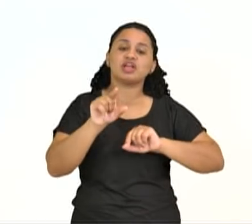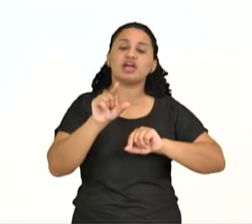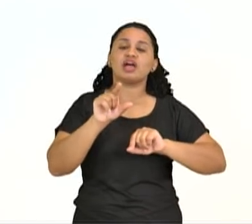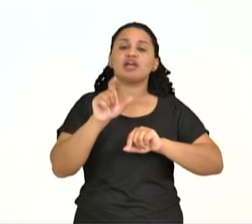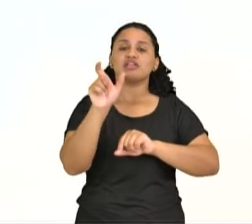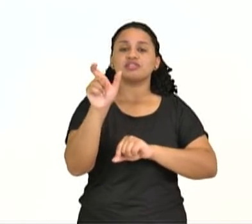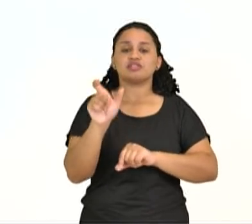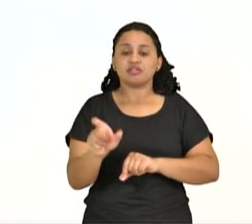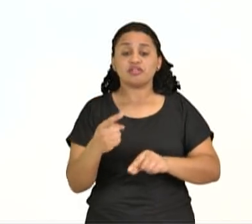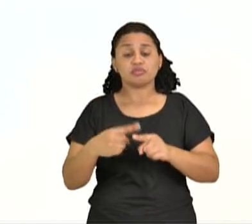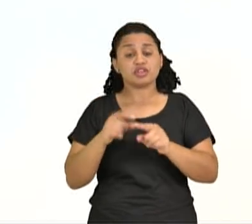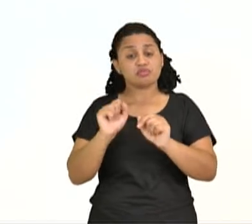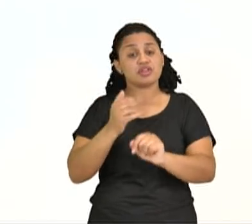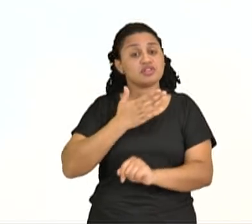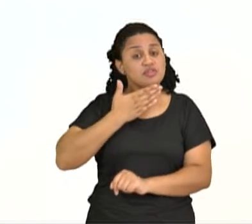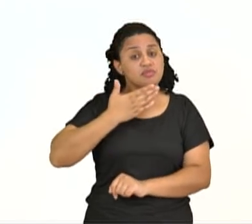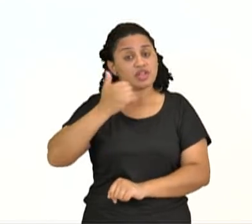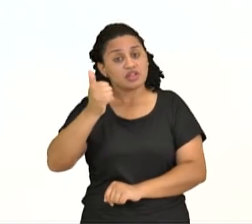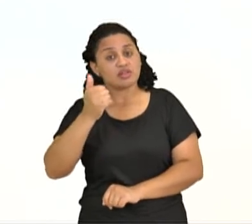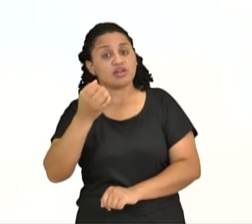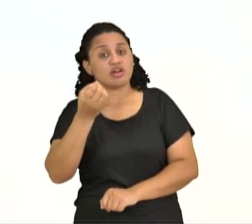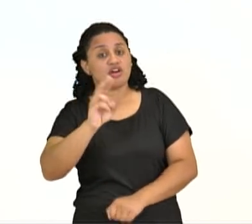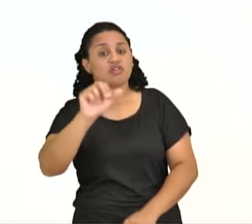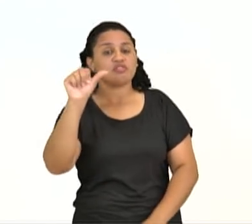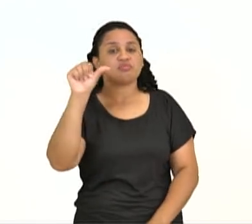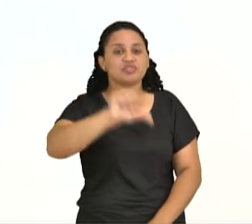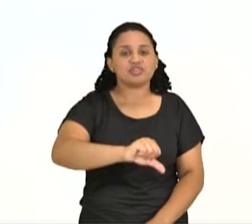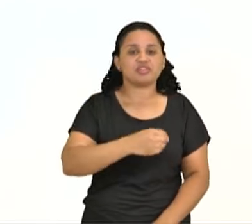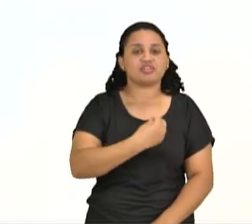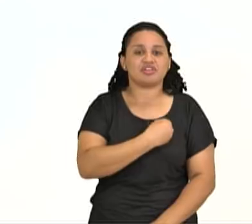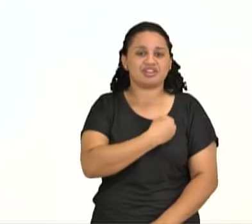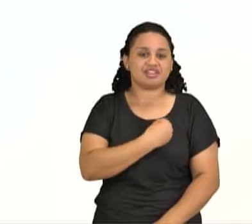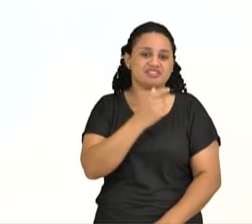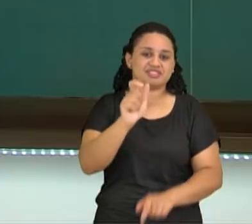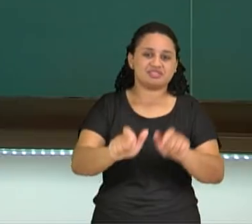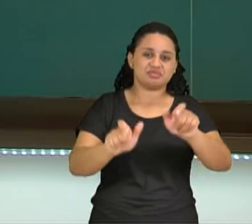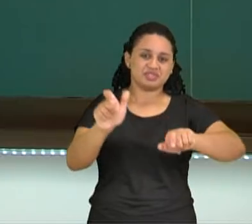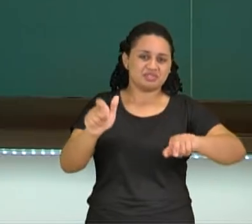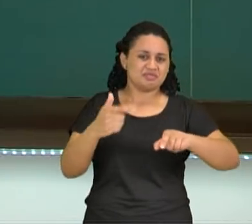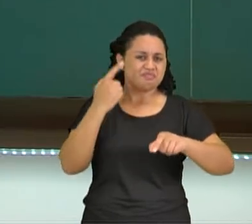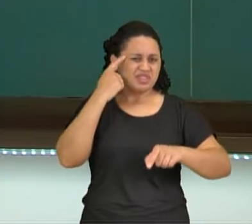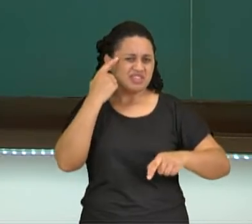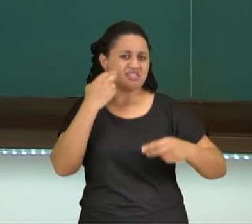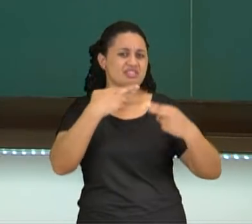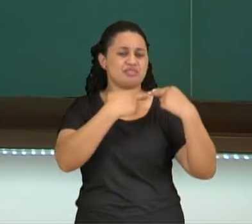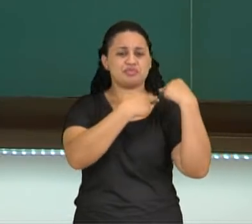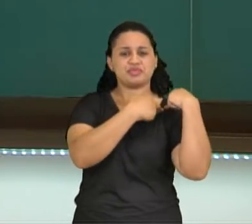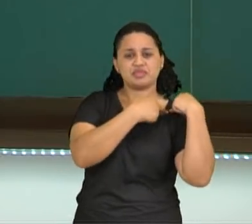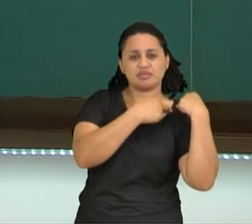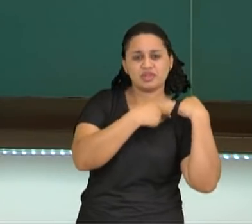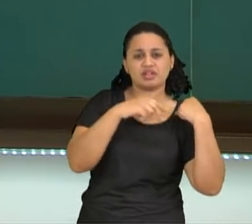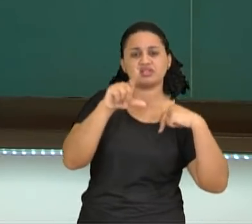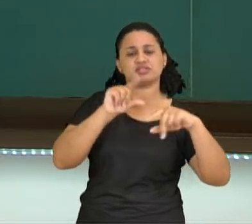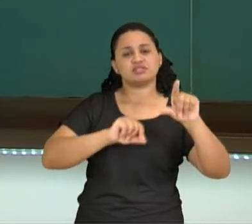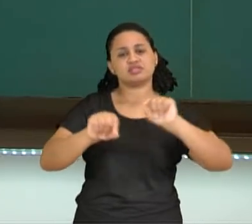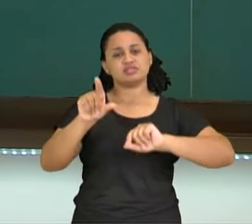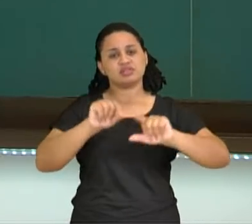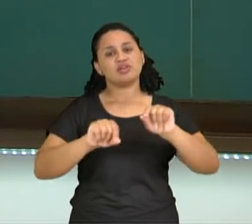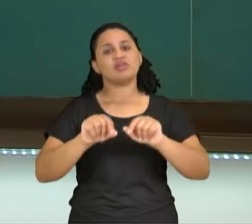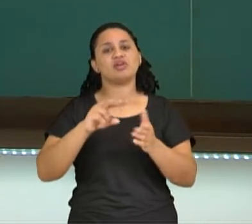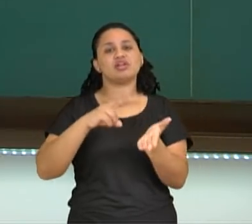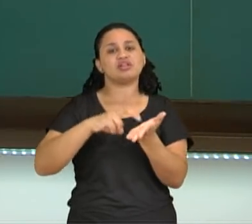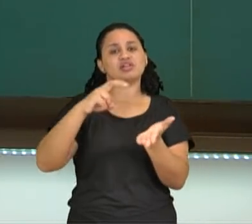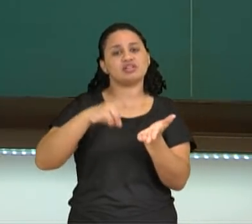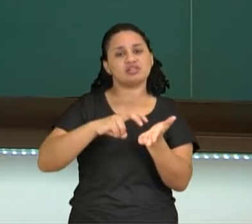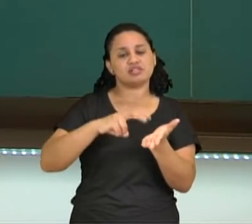elas podem melhorar ou piorar a vida de alguém. Olha a responsabilidade da escolha do vocabulário, né,